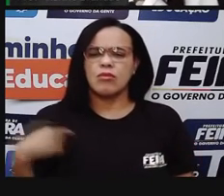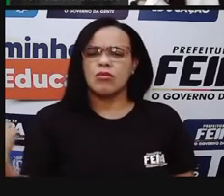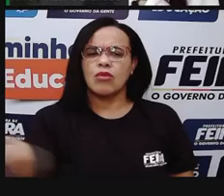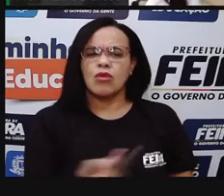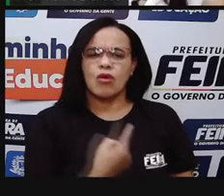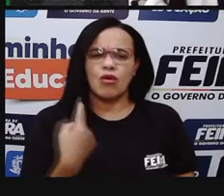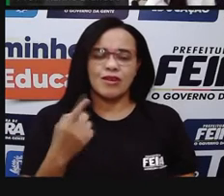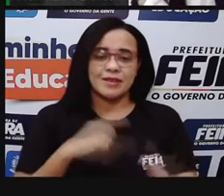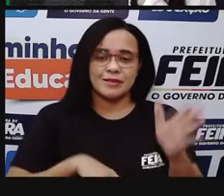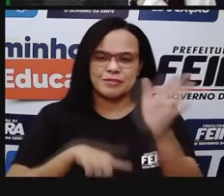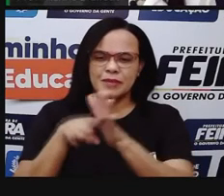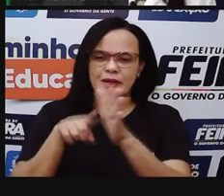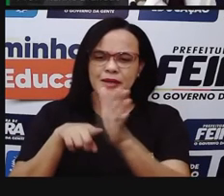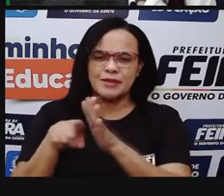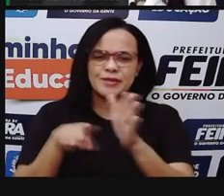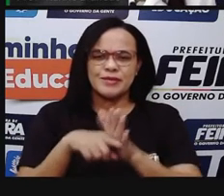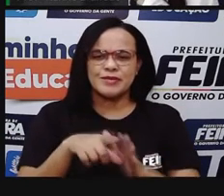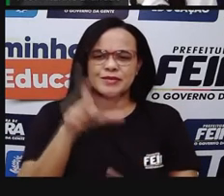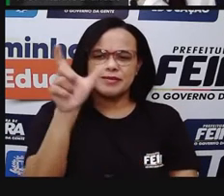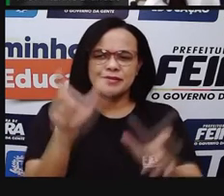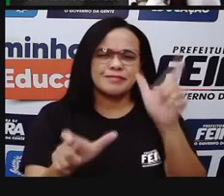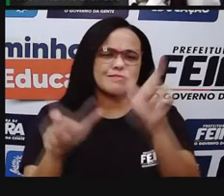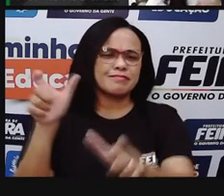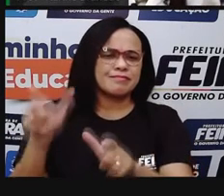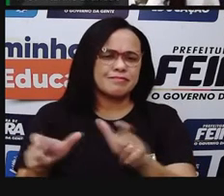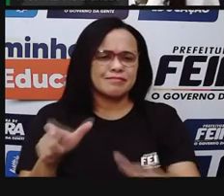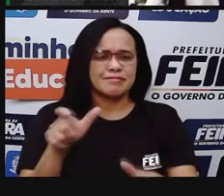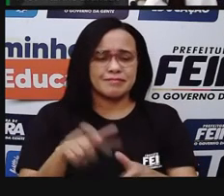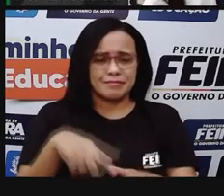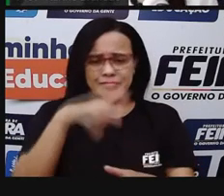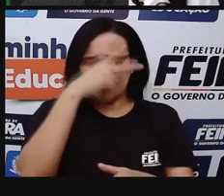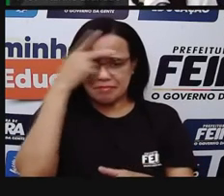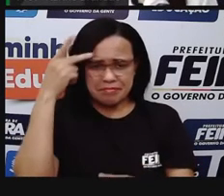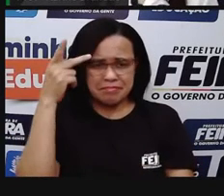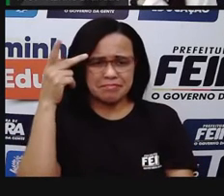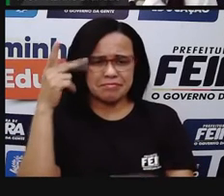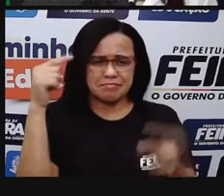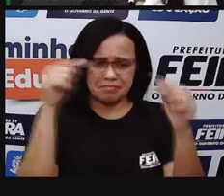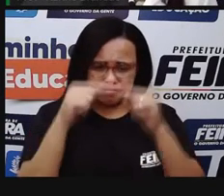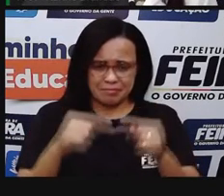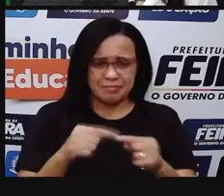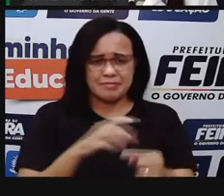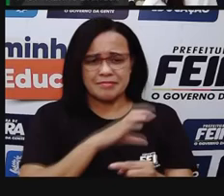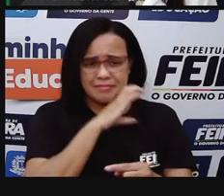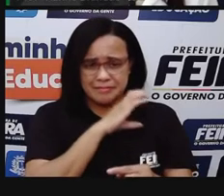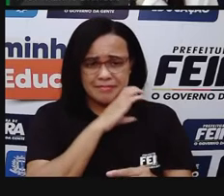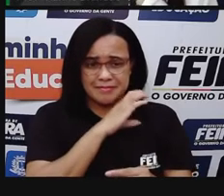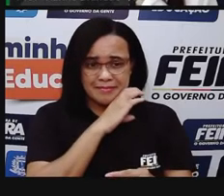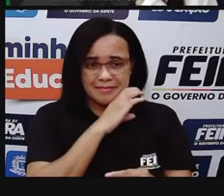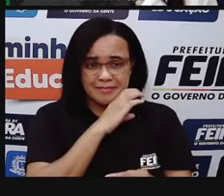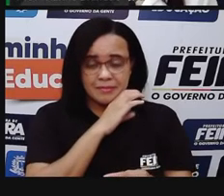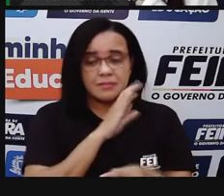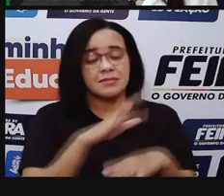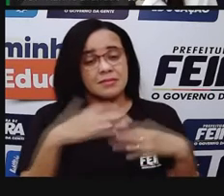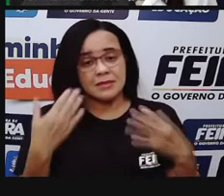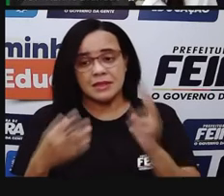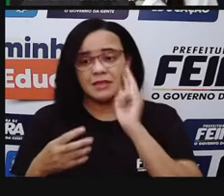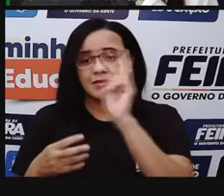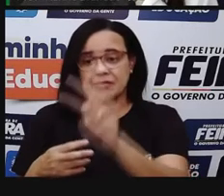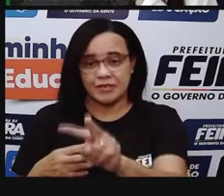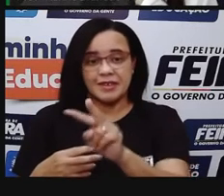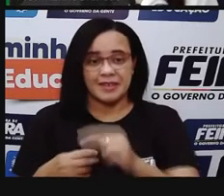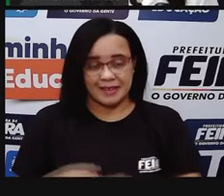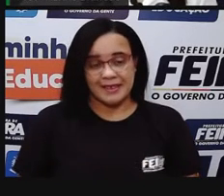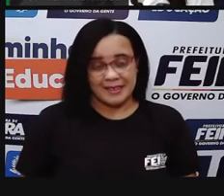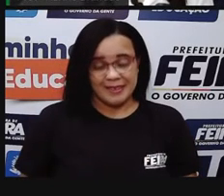tema da nossa aula, nós somos animais? Quando a gente observa, por exemplo, essa imagem aqui, ó, tem a